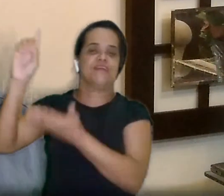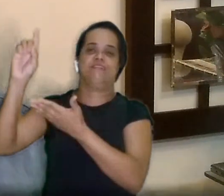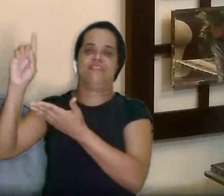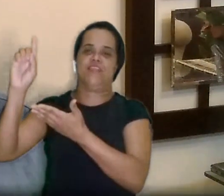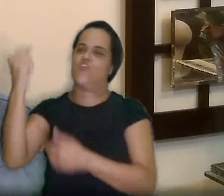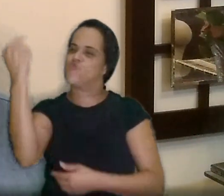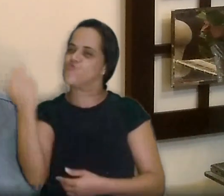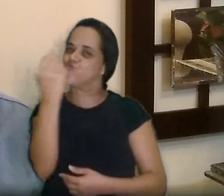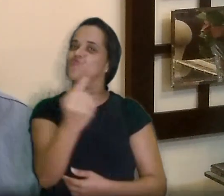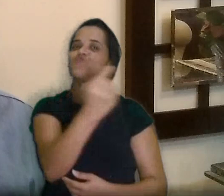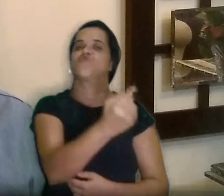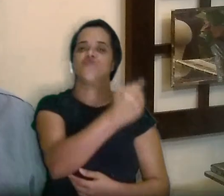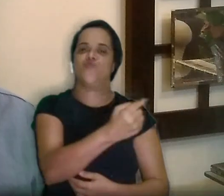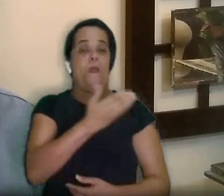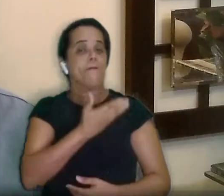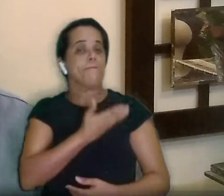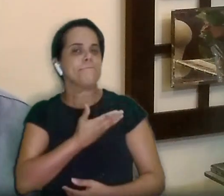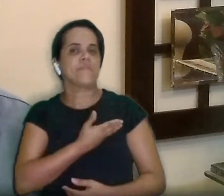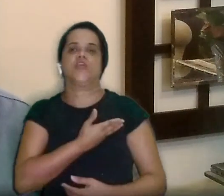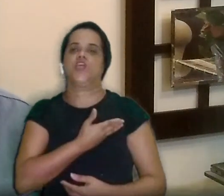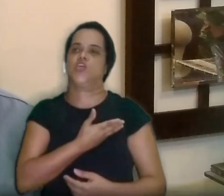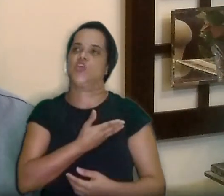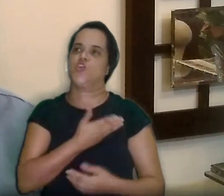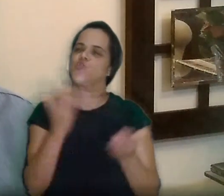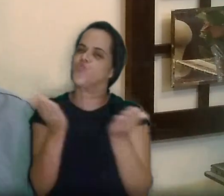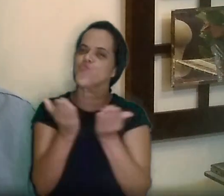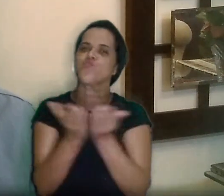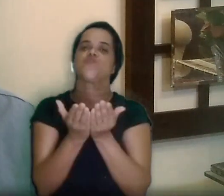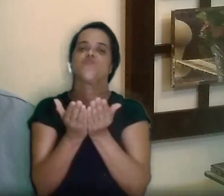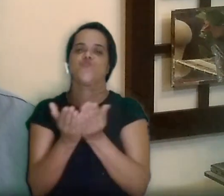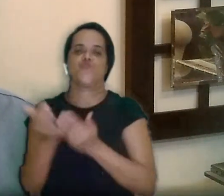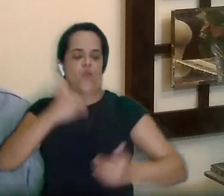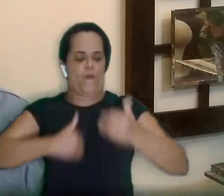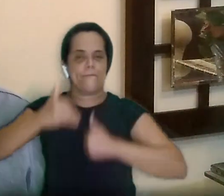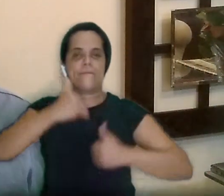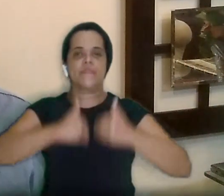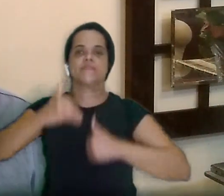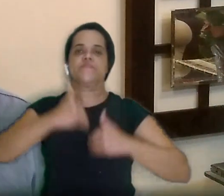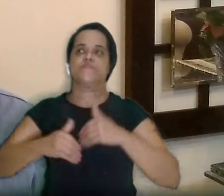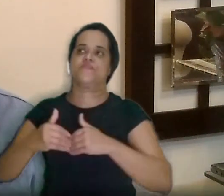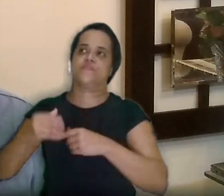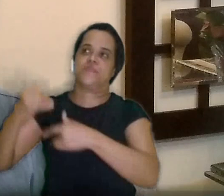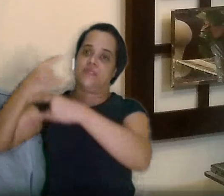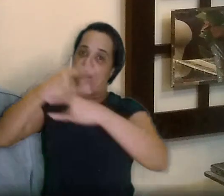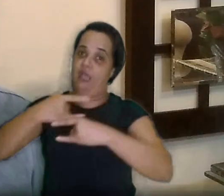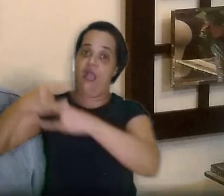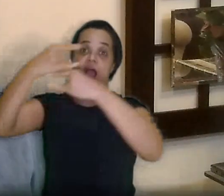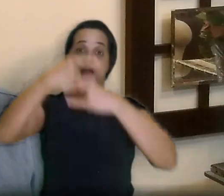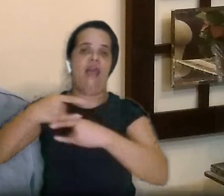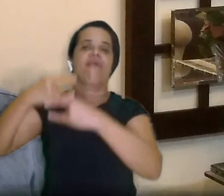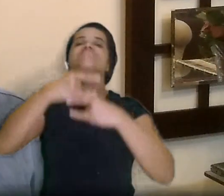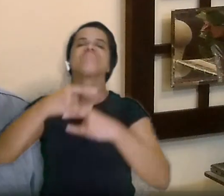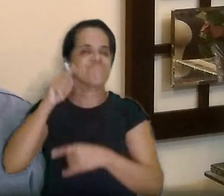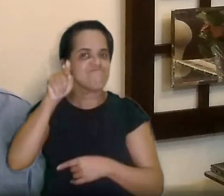cada amigo que nesta noite escolheu estar participando conosco desta celebração. Como os irmãos estão percebendo,